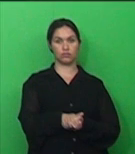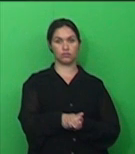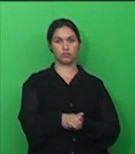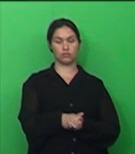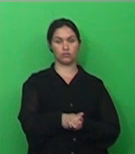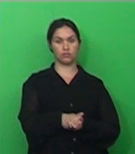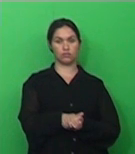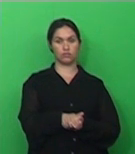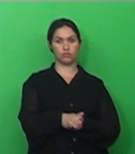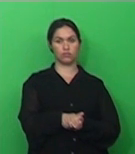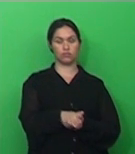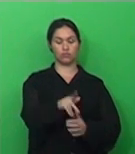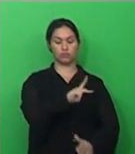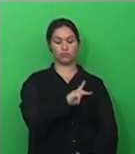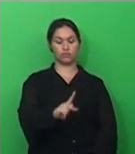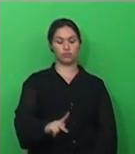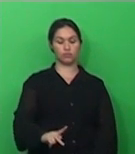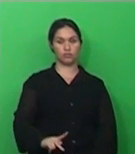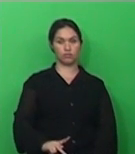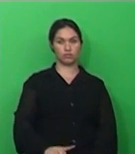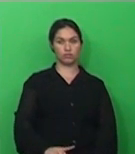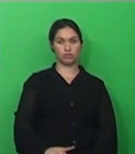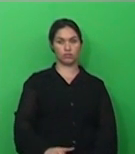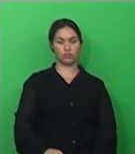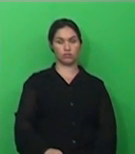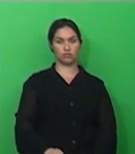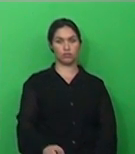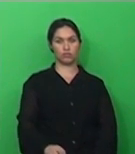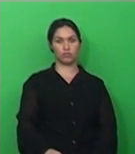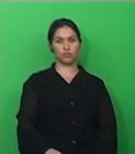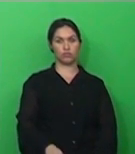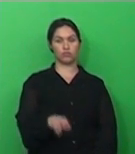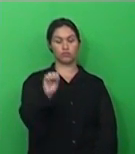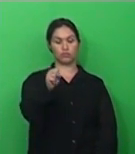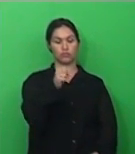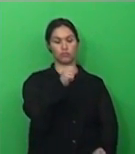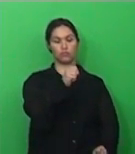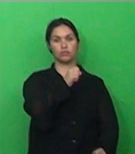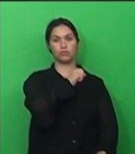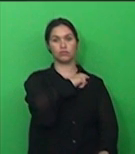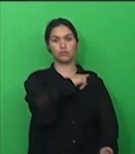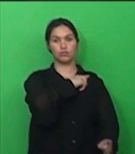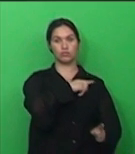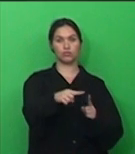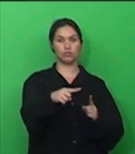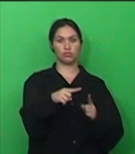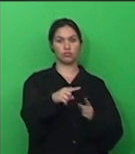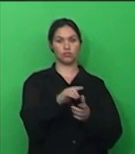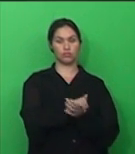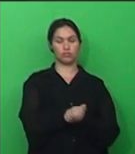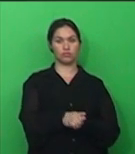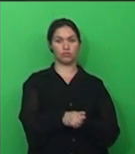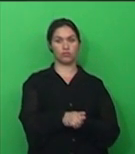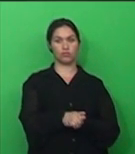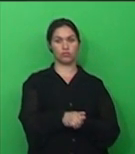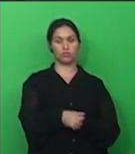Senhor presidente, seguindo a orientação do partido, a favor do veto. Vereador Antônio Manuel.